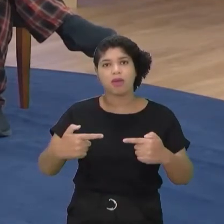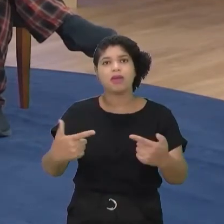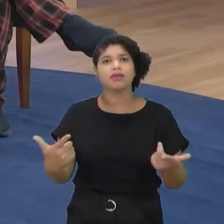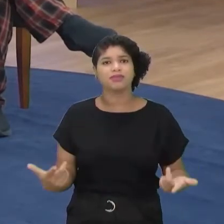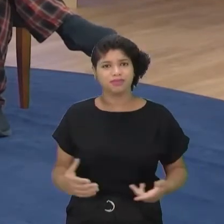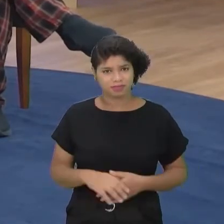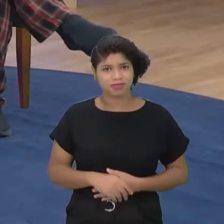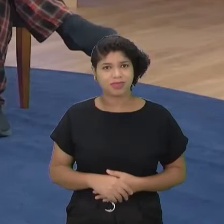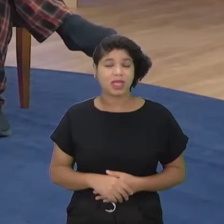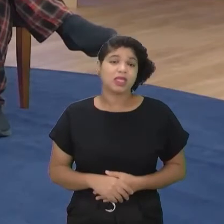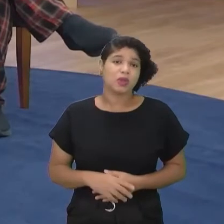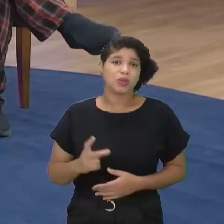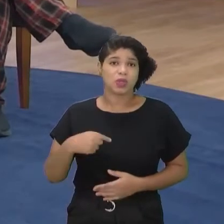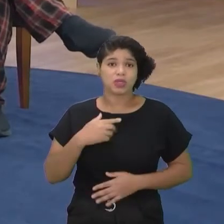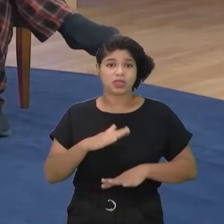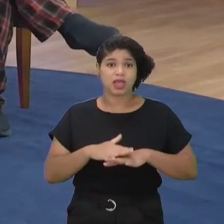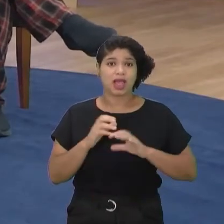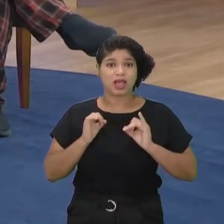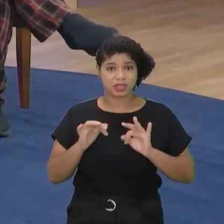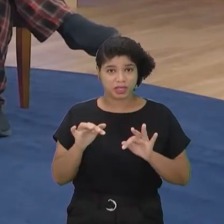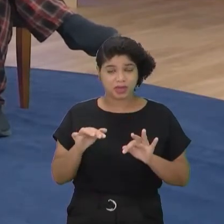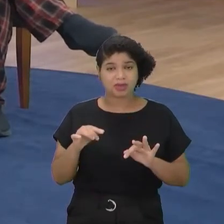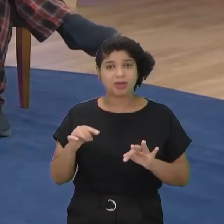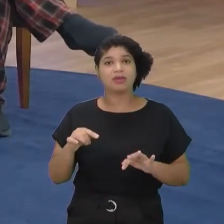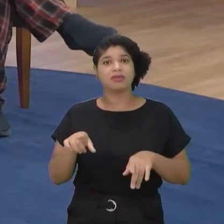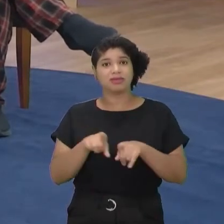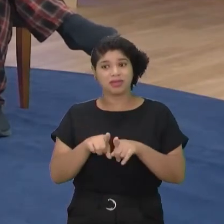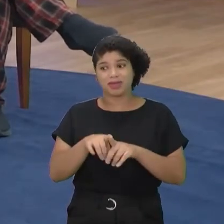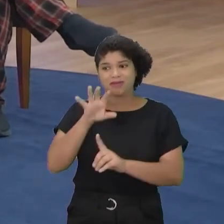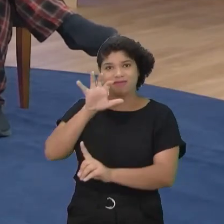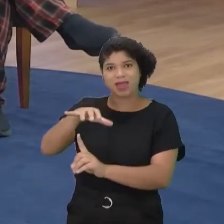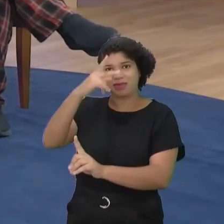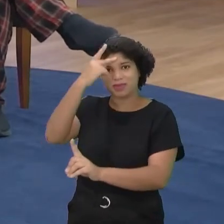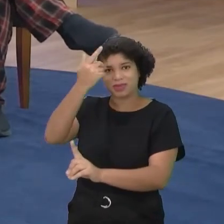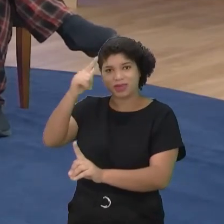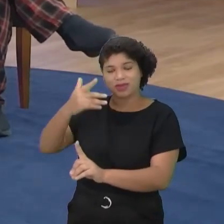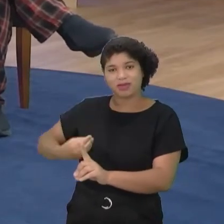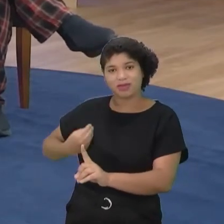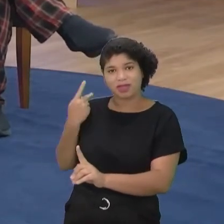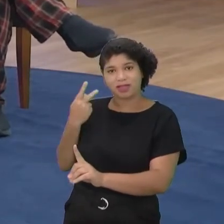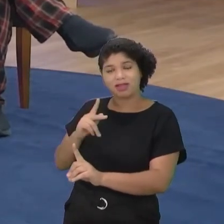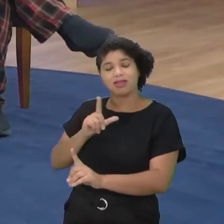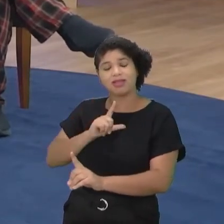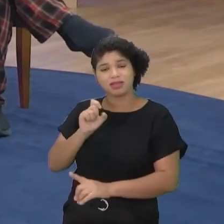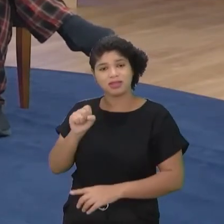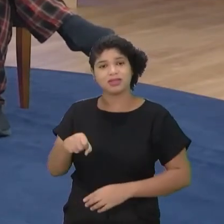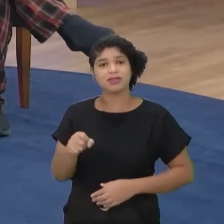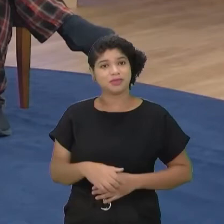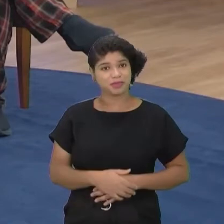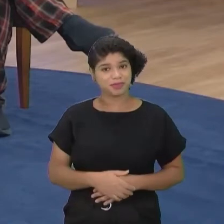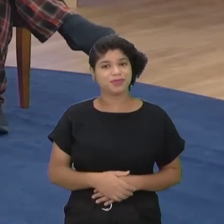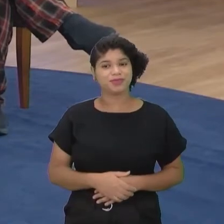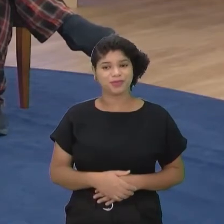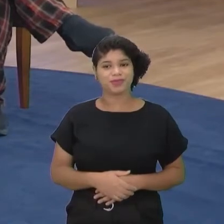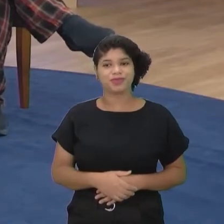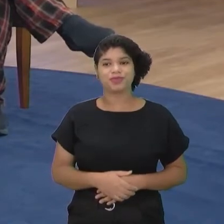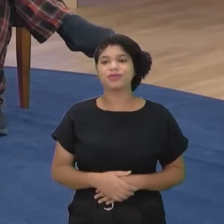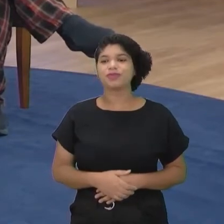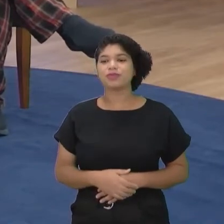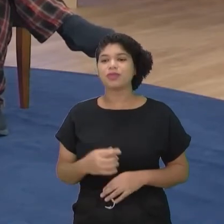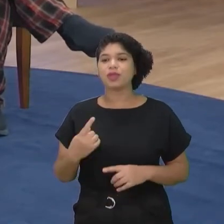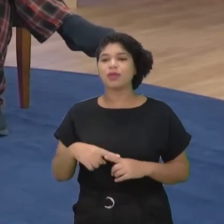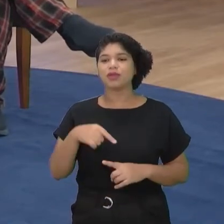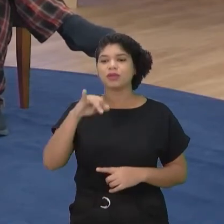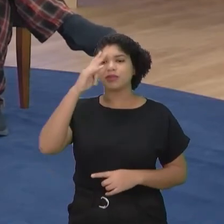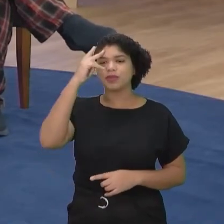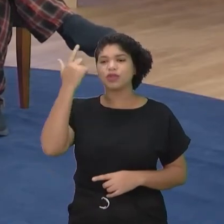afeta o outro com as mudanças que nós proporcionamos em nós mesmos, né? Nós somos afetados,